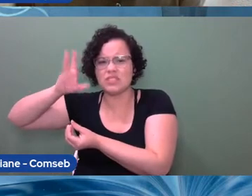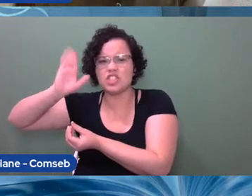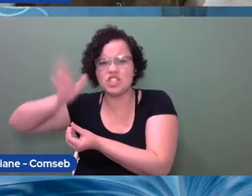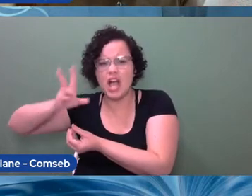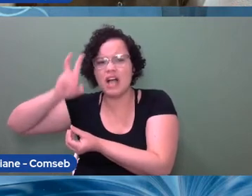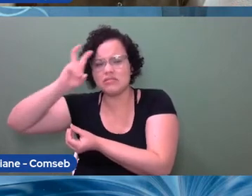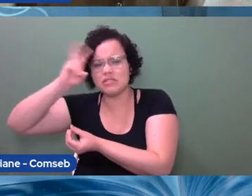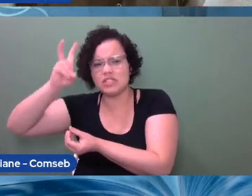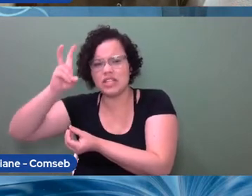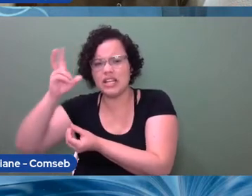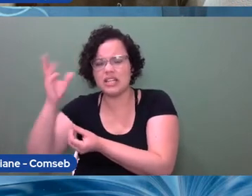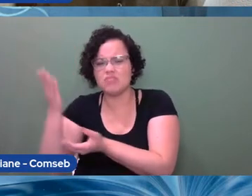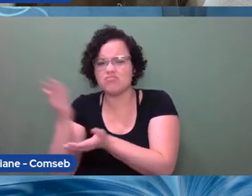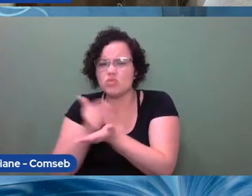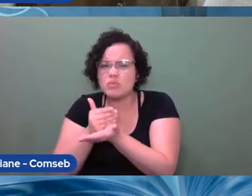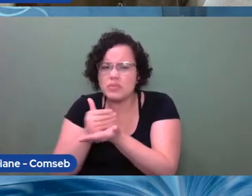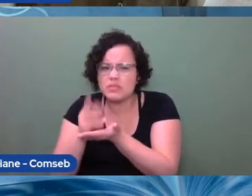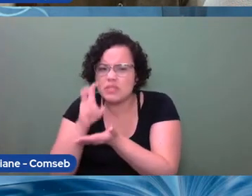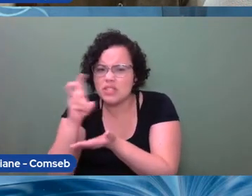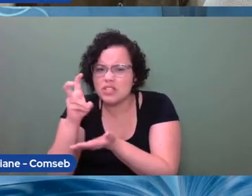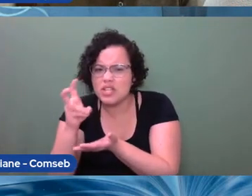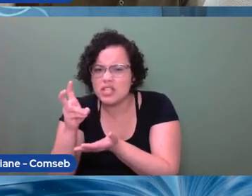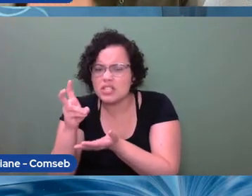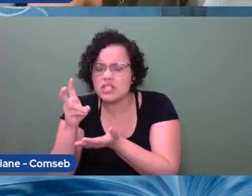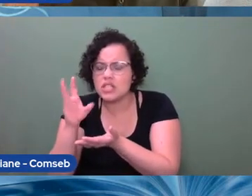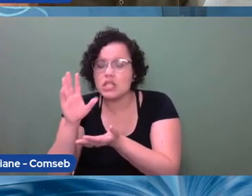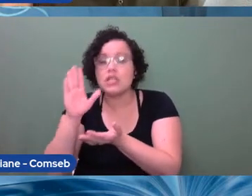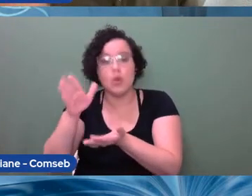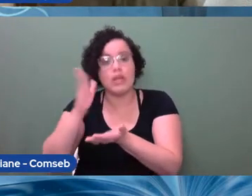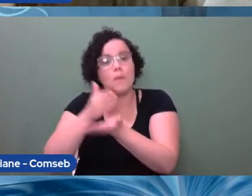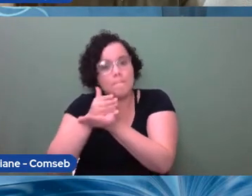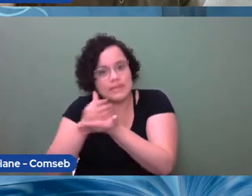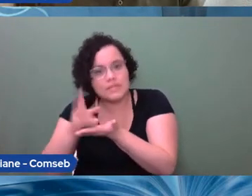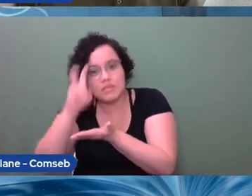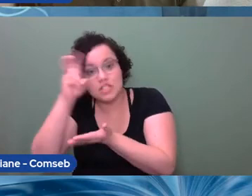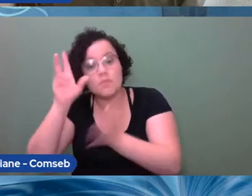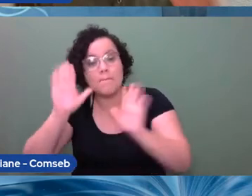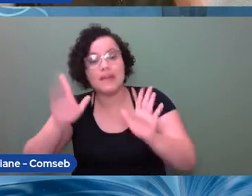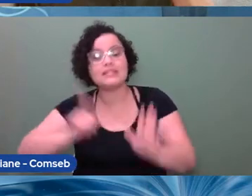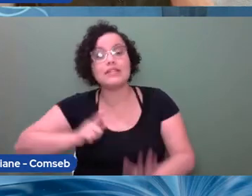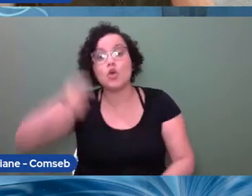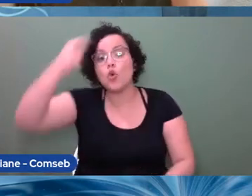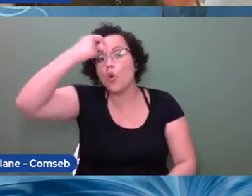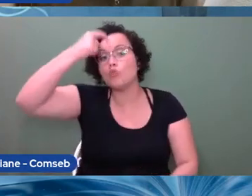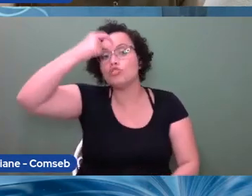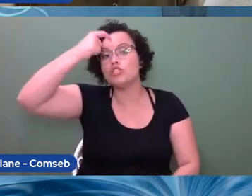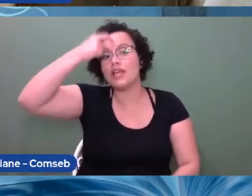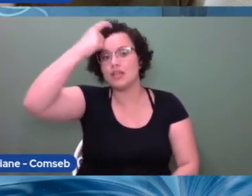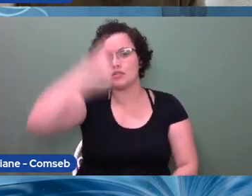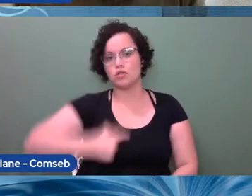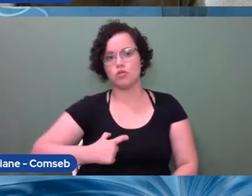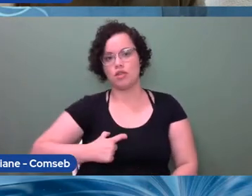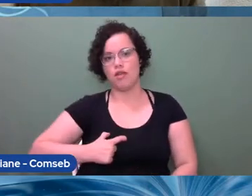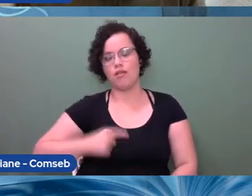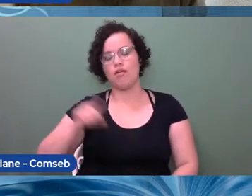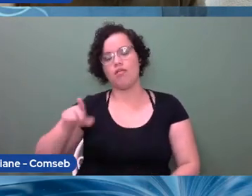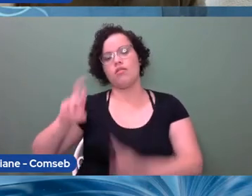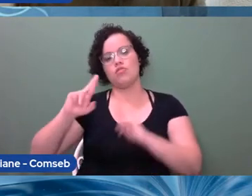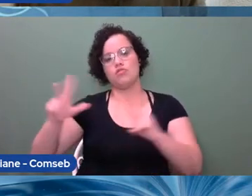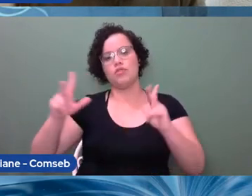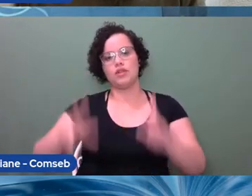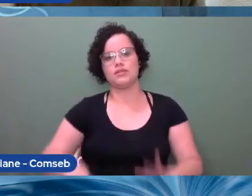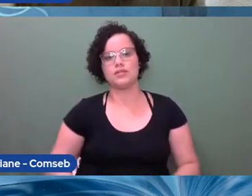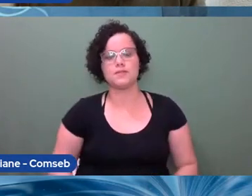Como princípio, sim, mas ele agora tem consciência de si mesmo. Essa é a diferença. Sim. Muito bom. E a outra